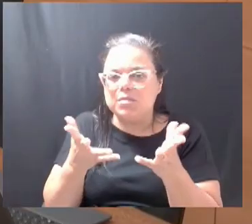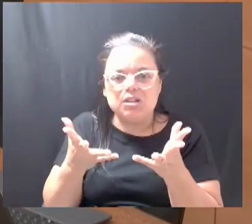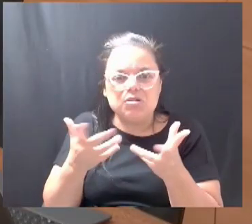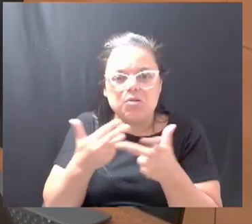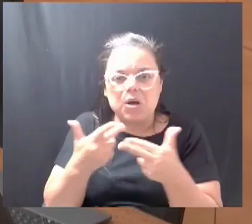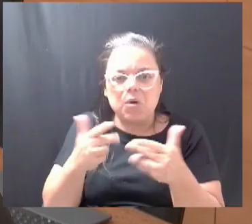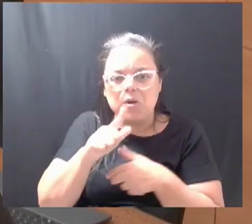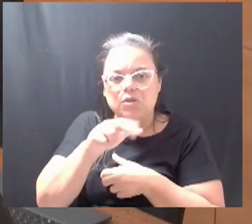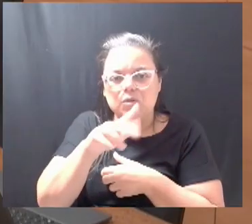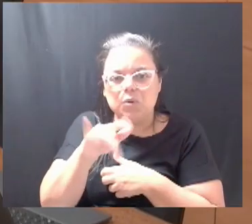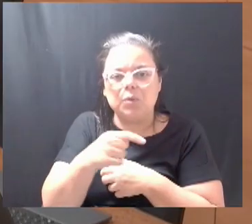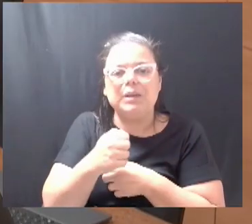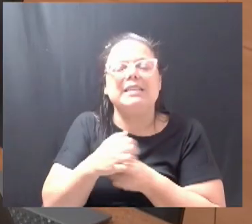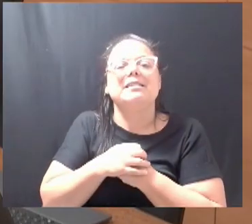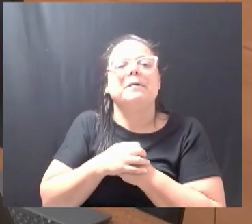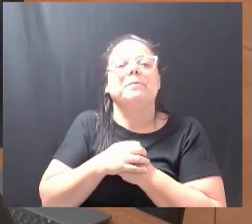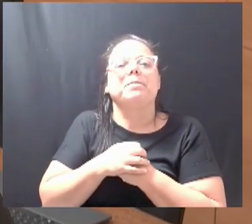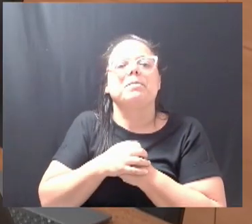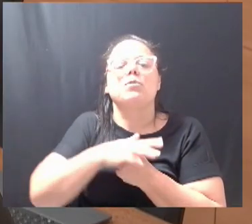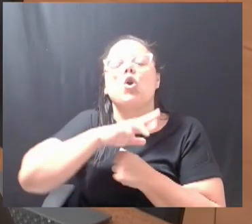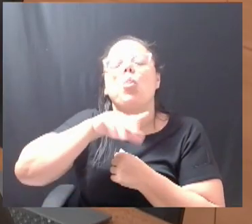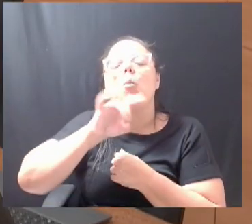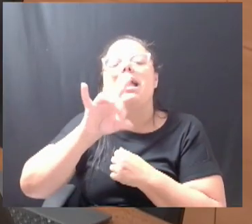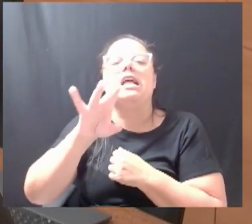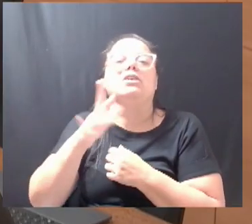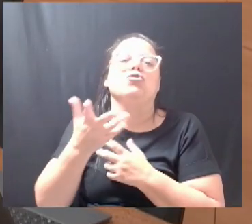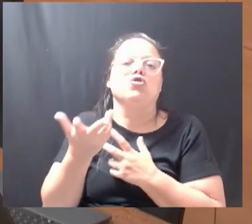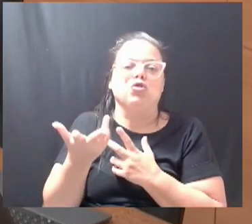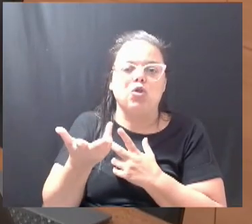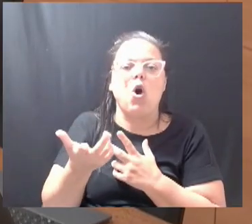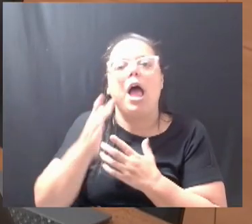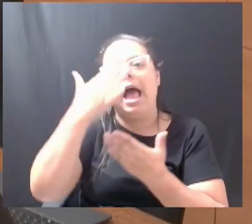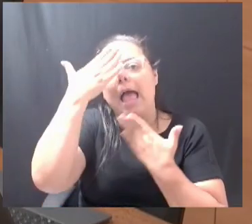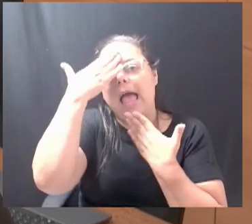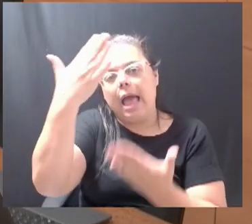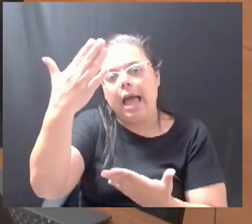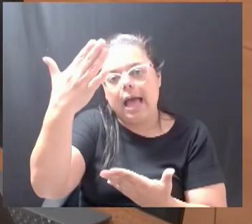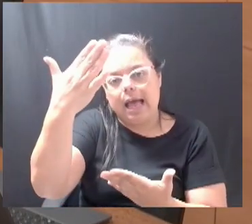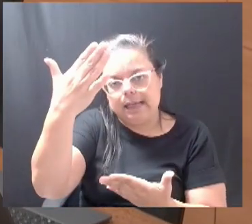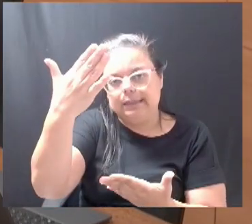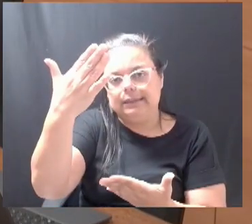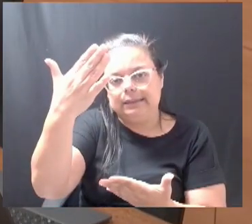Foi. Não somente agradecer aqui a